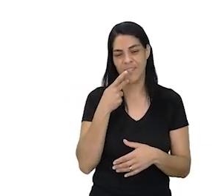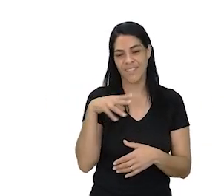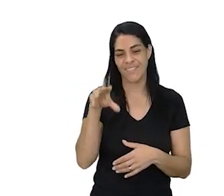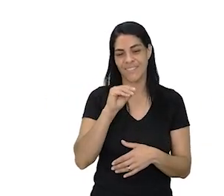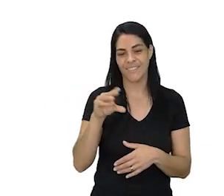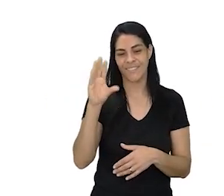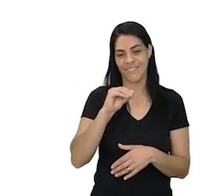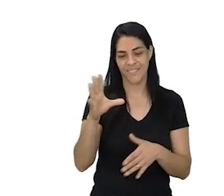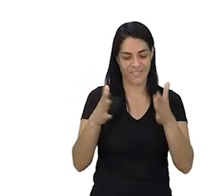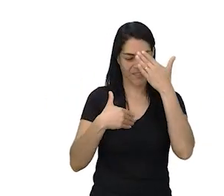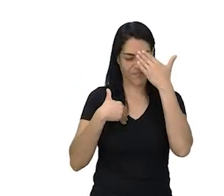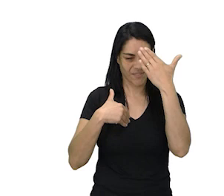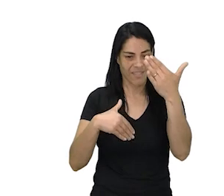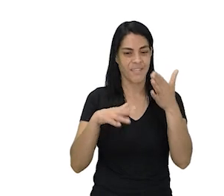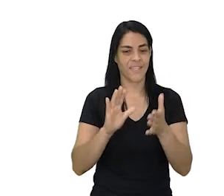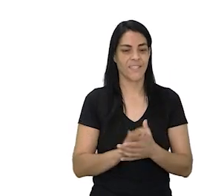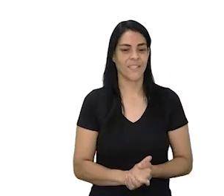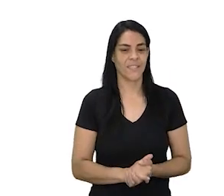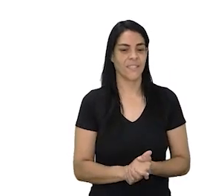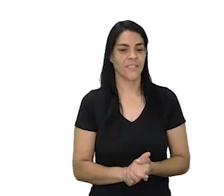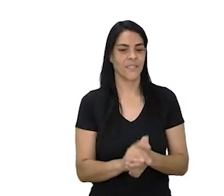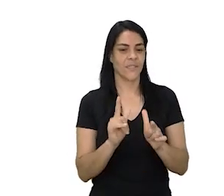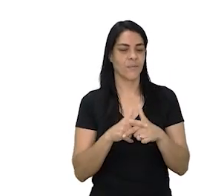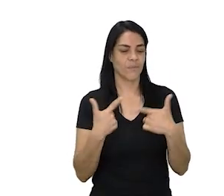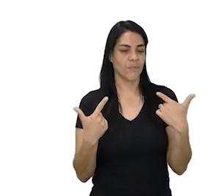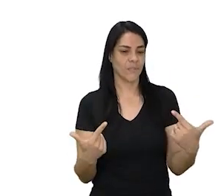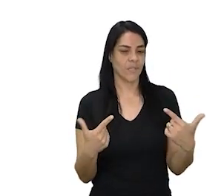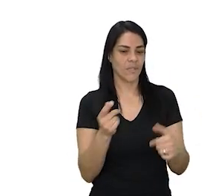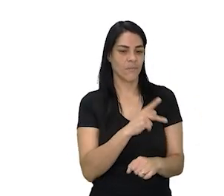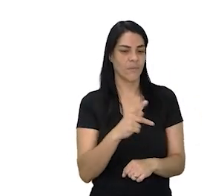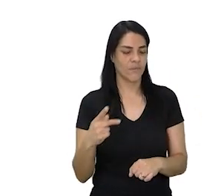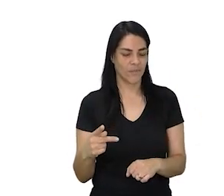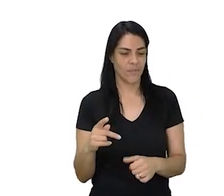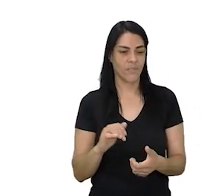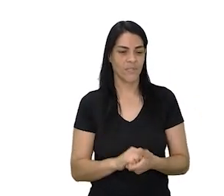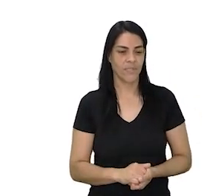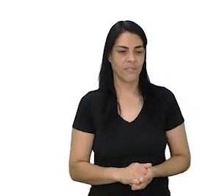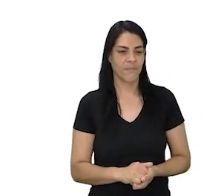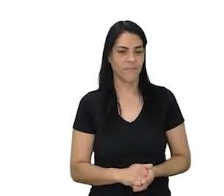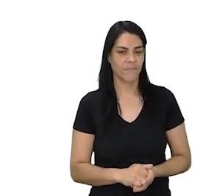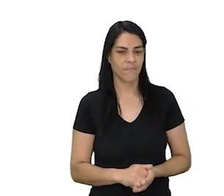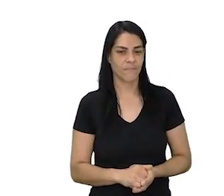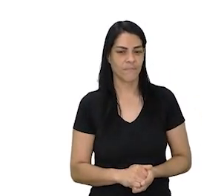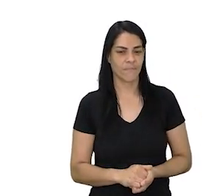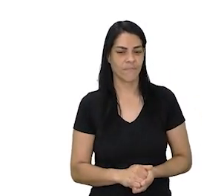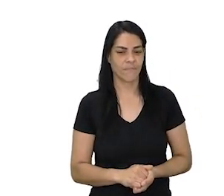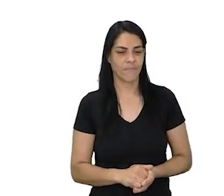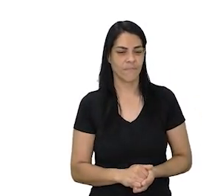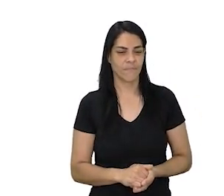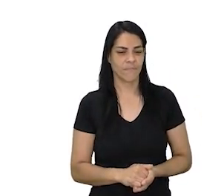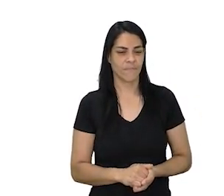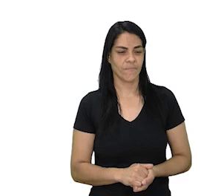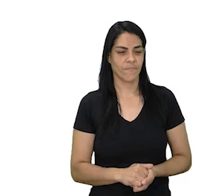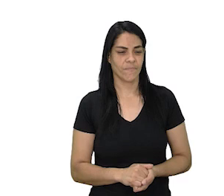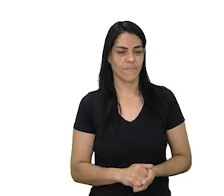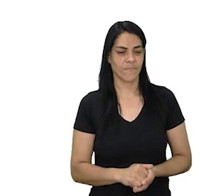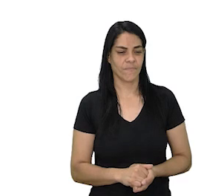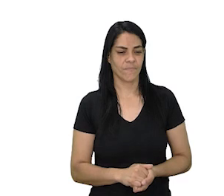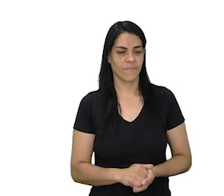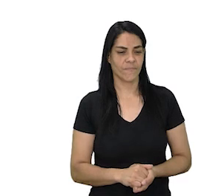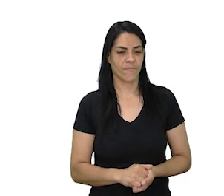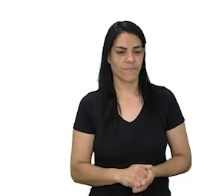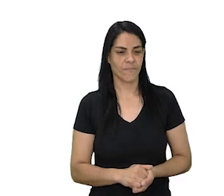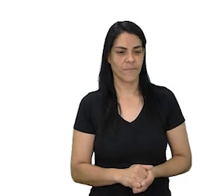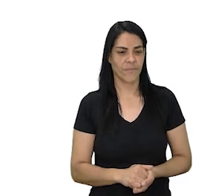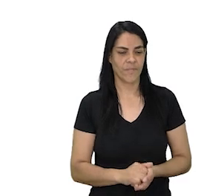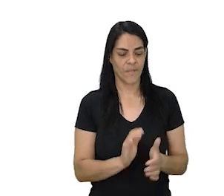Obrigada, querida. Bom, por sorte, professores e professoras, numa das pautas de etapa,